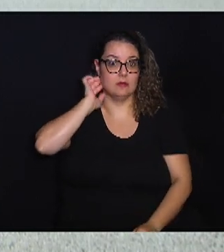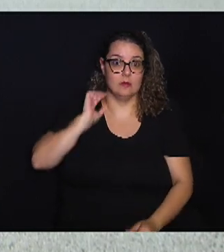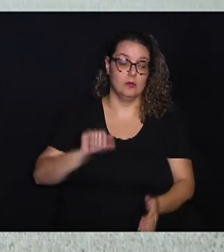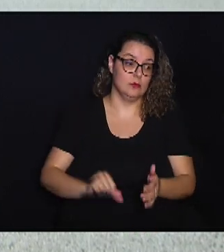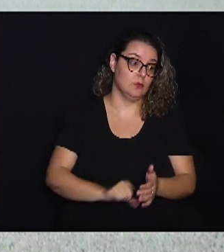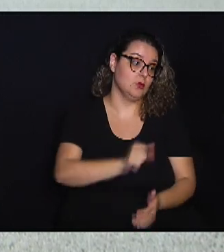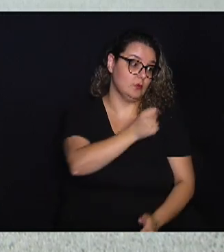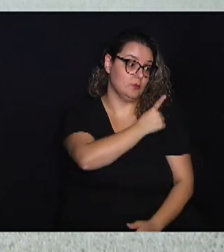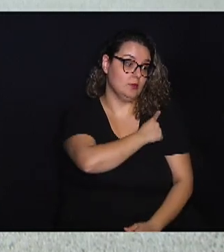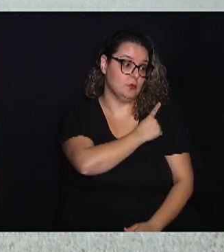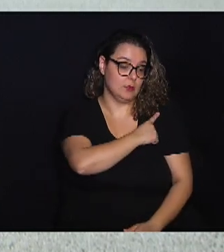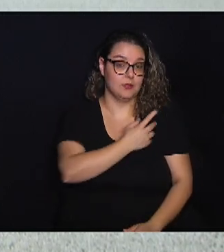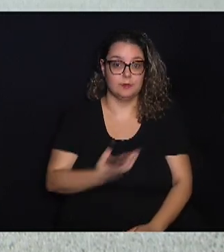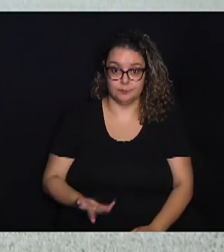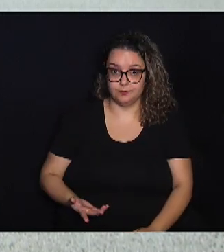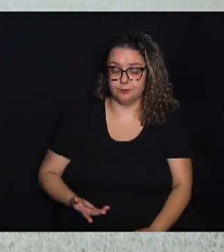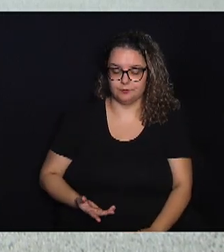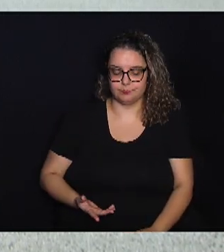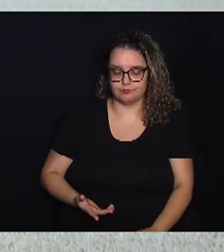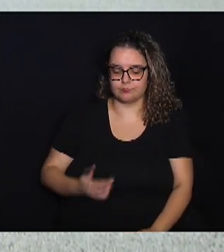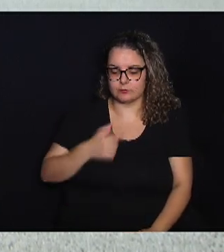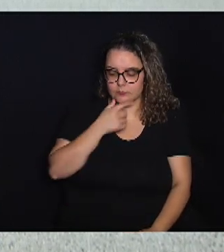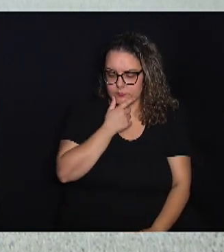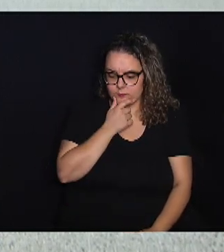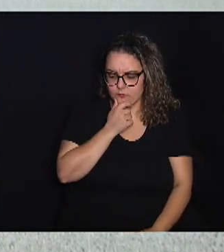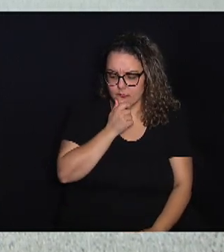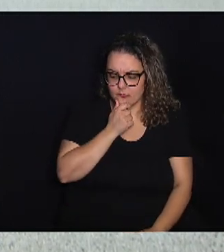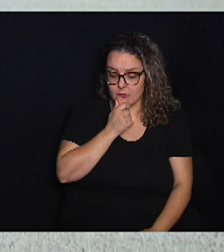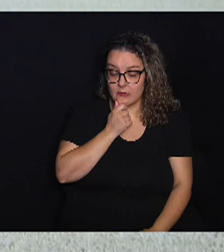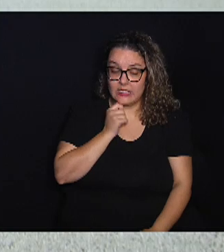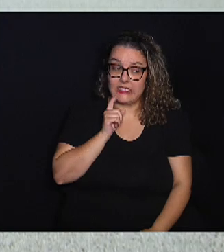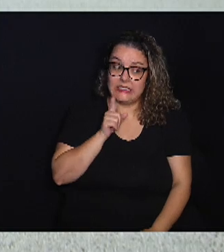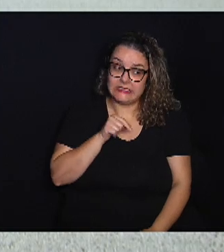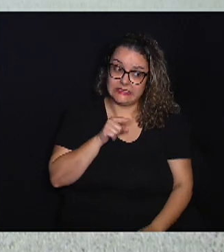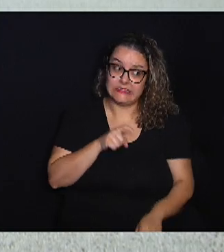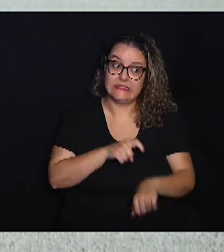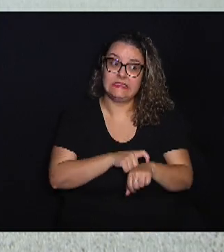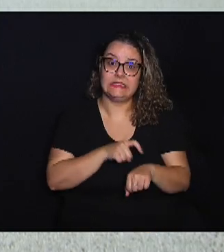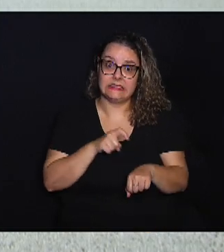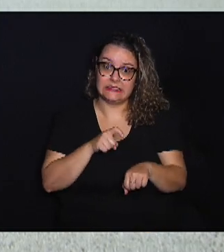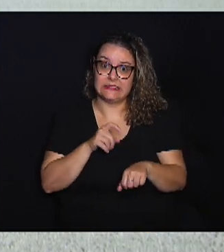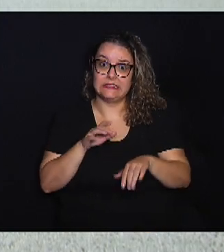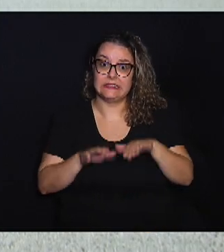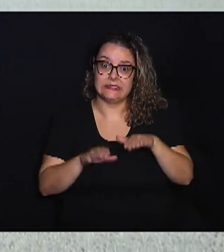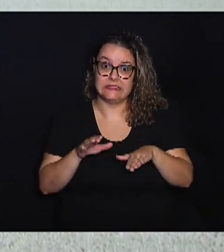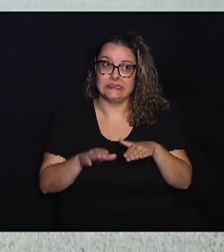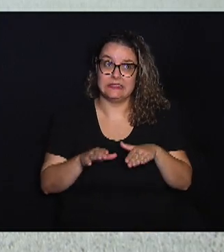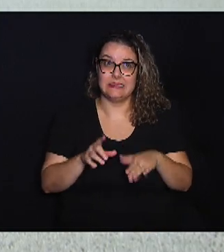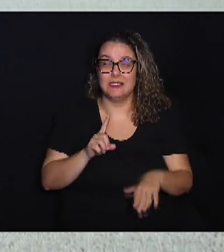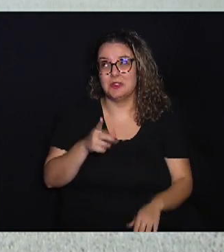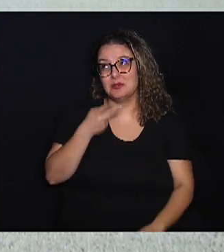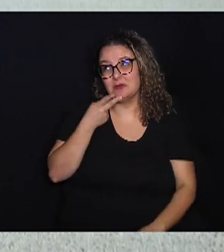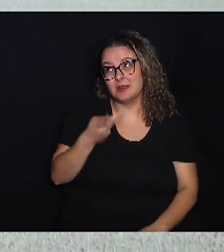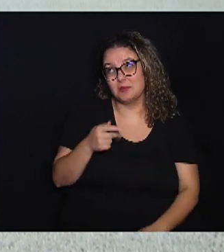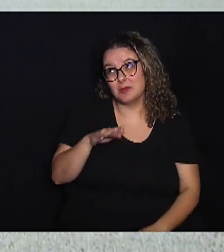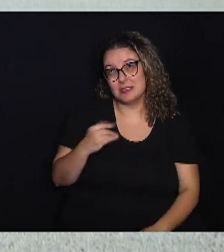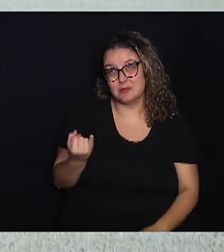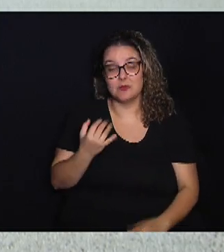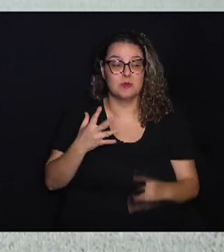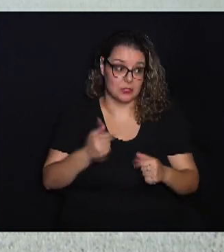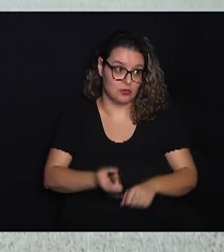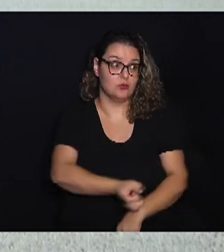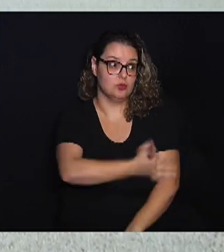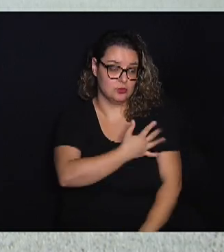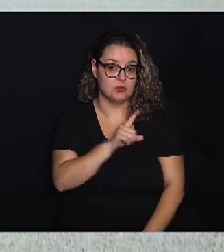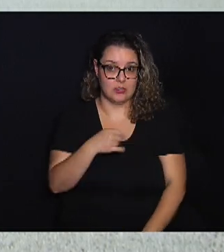do ensino médio. Agora, que é um período, talvez, não diria mais importante, porque todos são importantes,